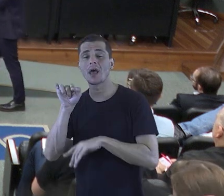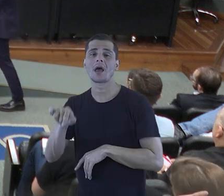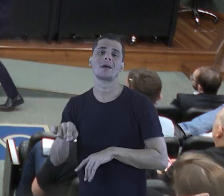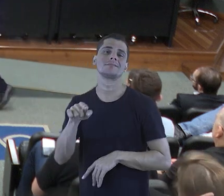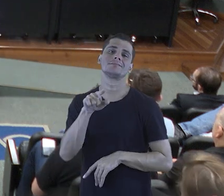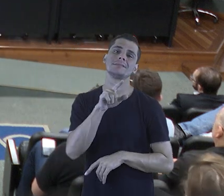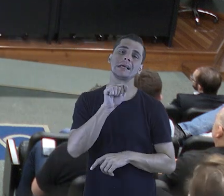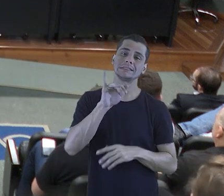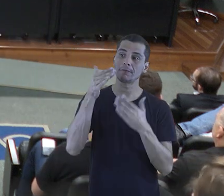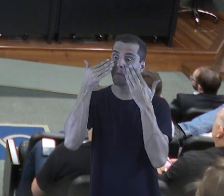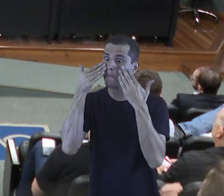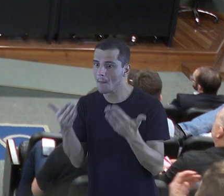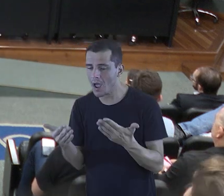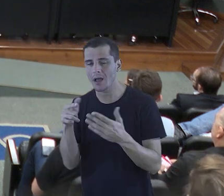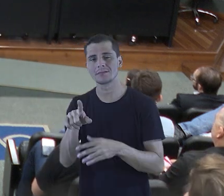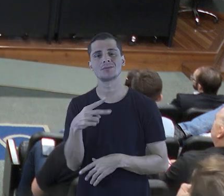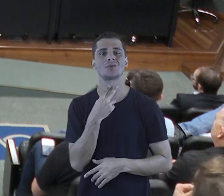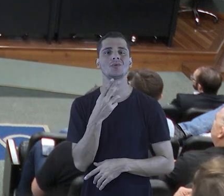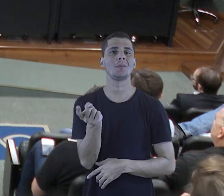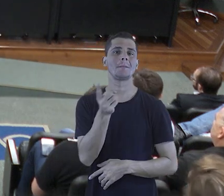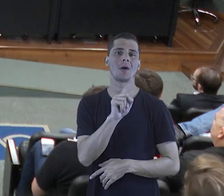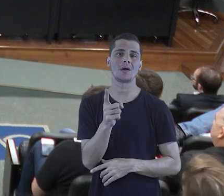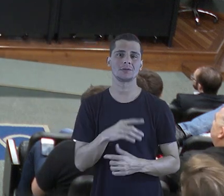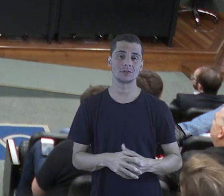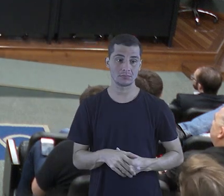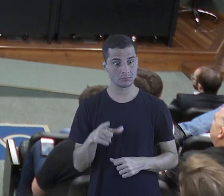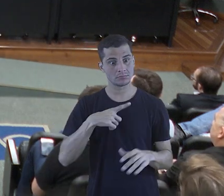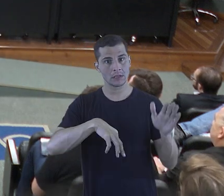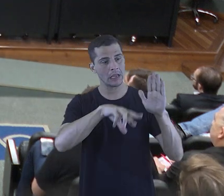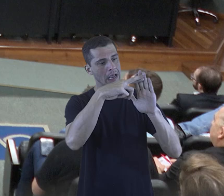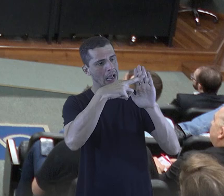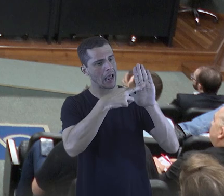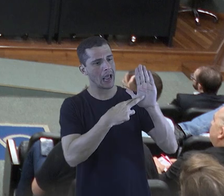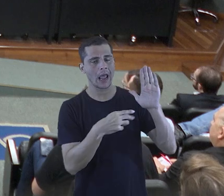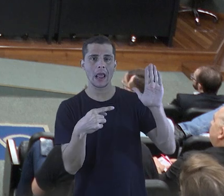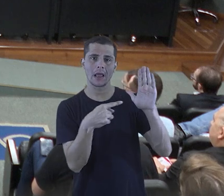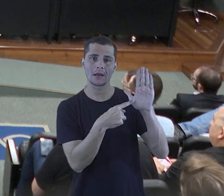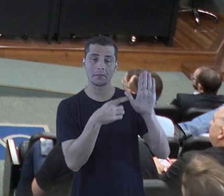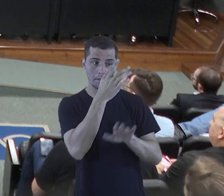Então, pessoal, como regra, tudo o que vocês fazem aqui na Assembleia tem uma base legal.